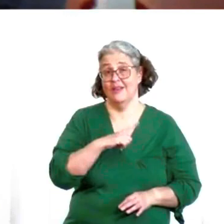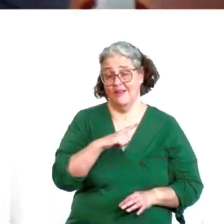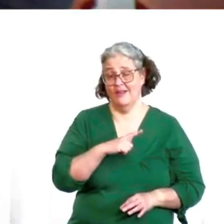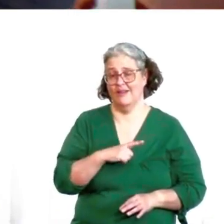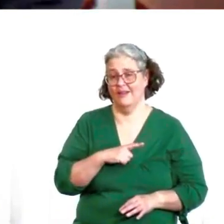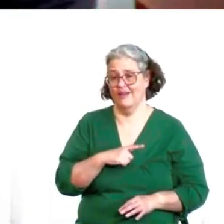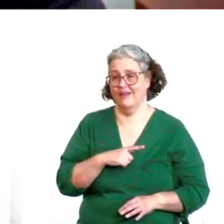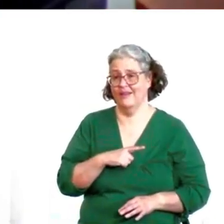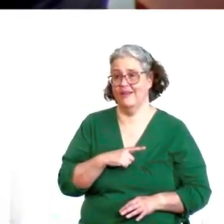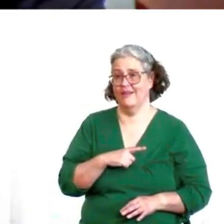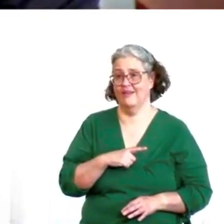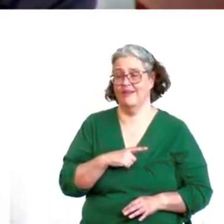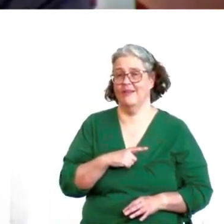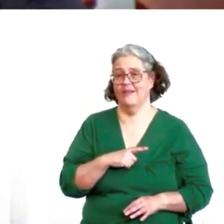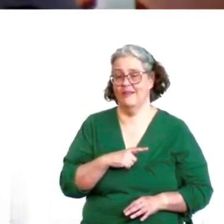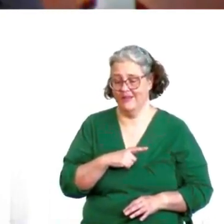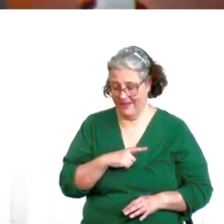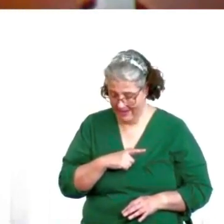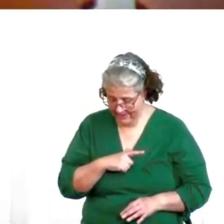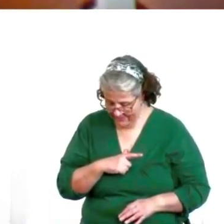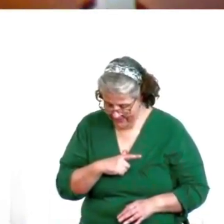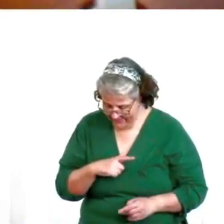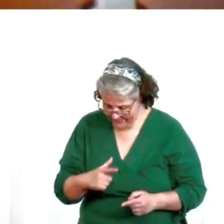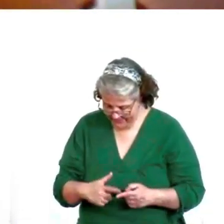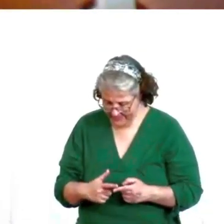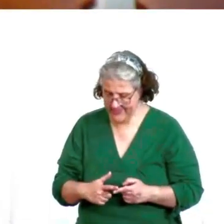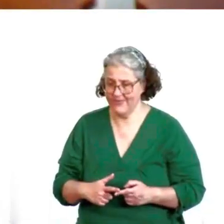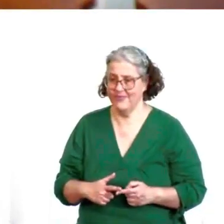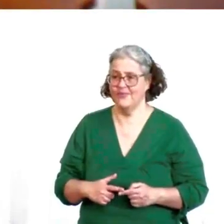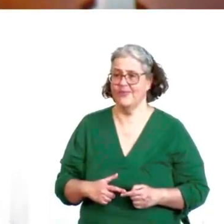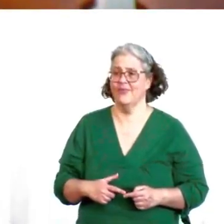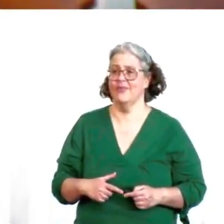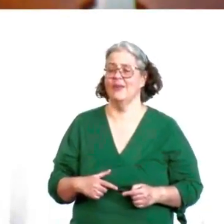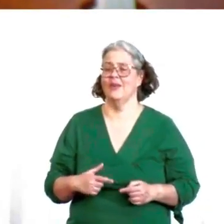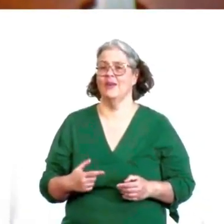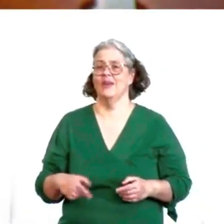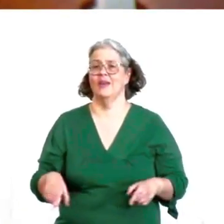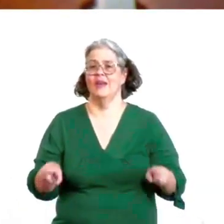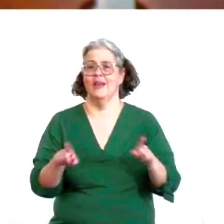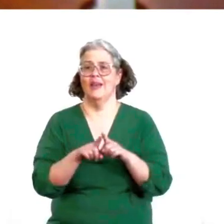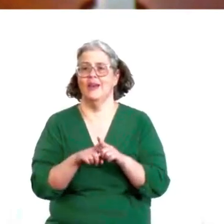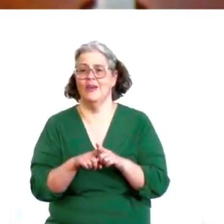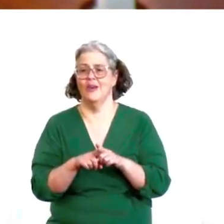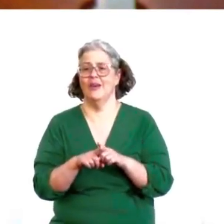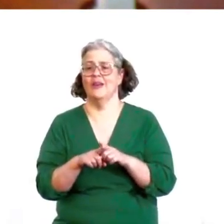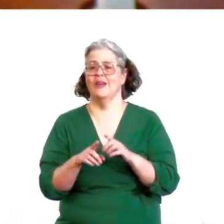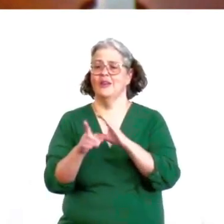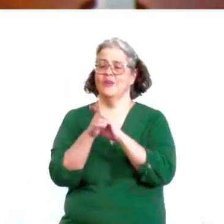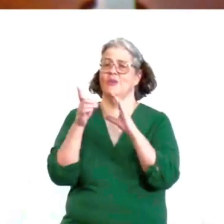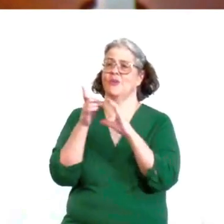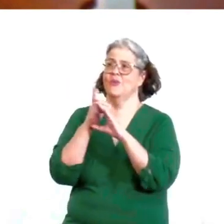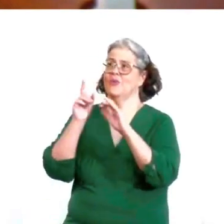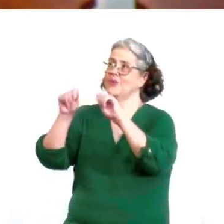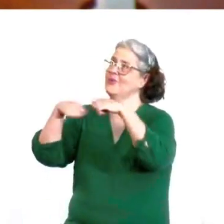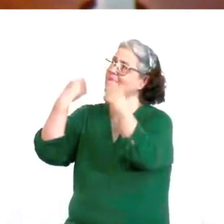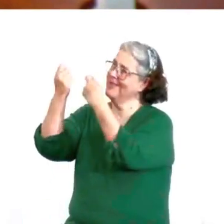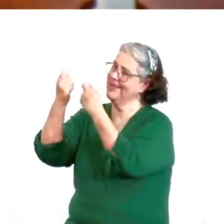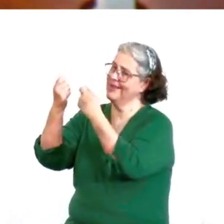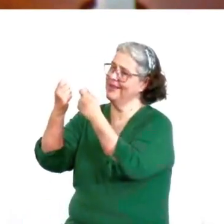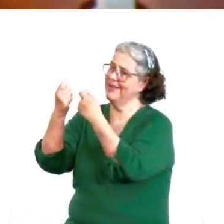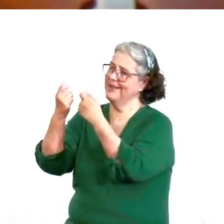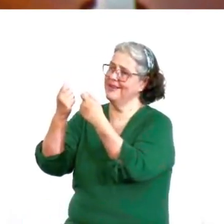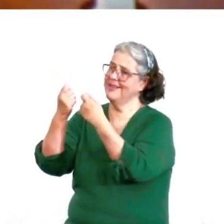porque você é lavado e redimido pelo sangue do Cordeiro. Então você pode cultuar